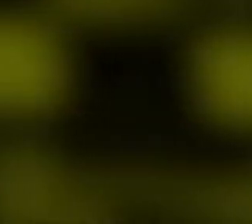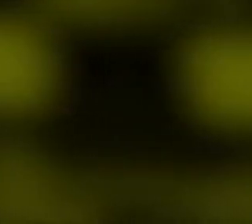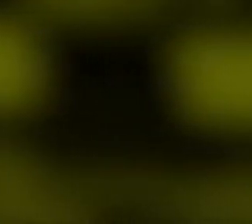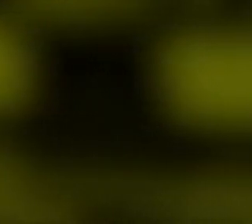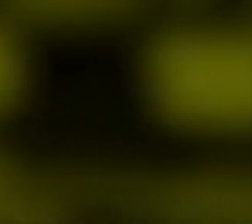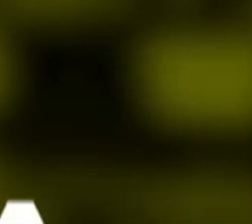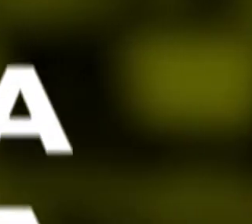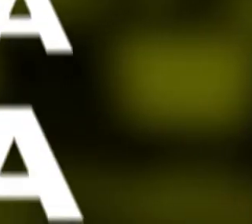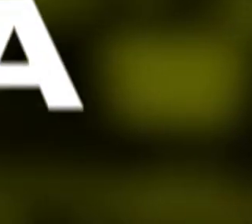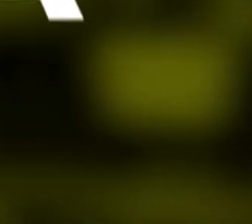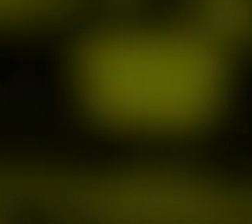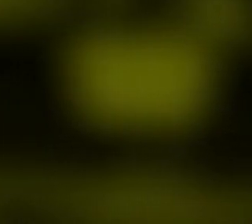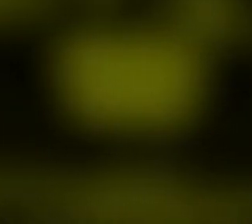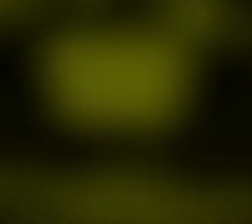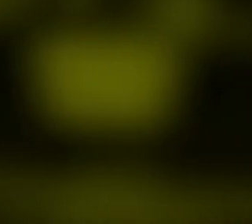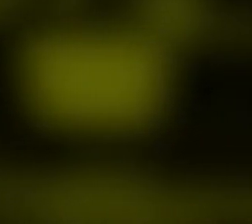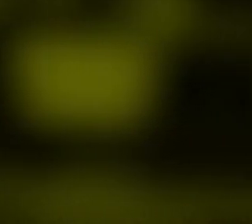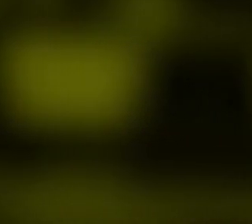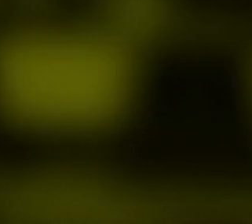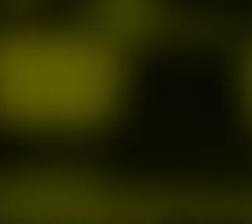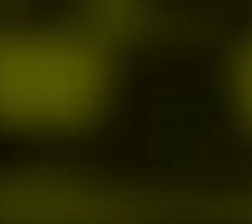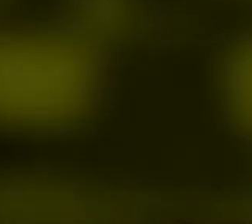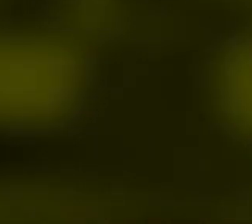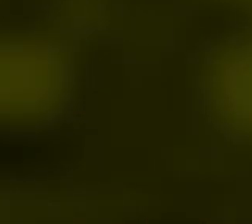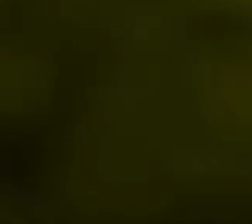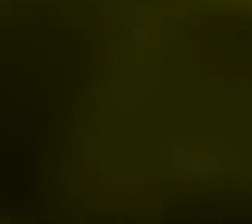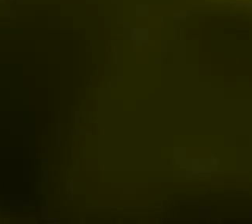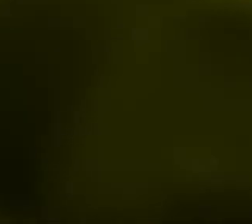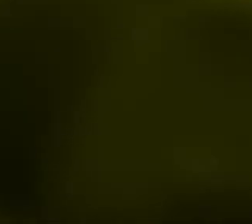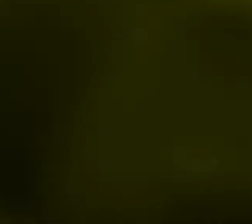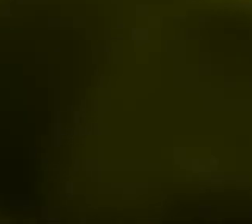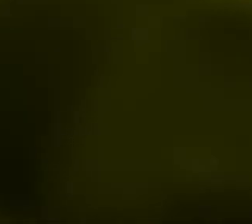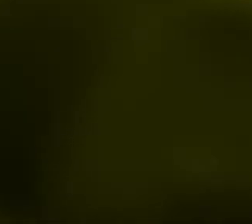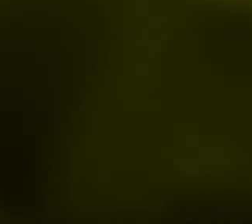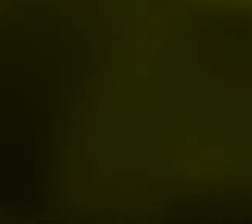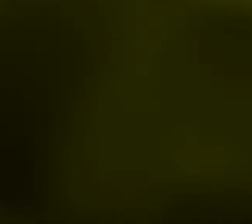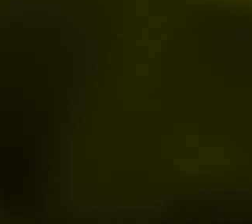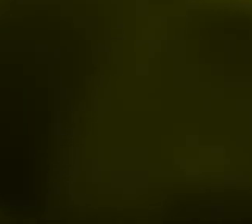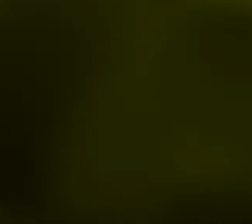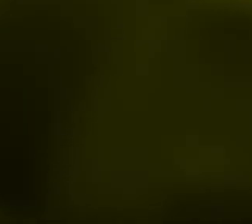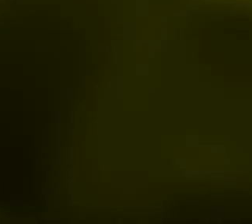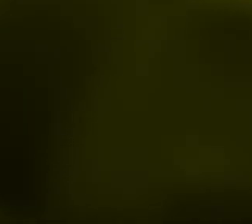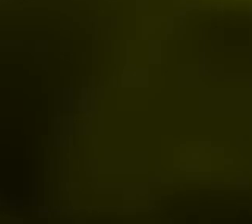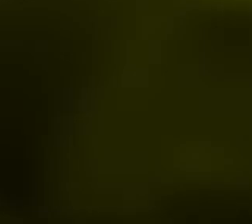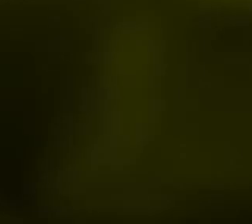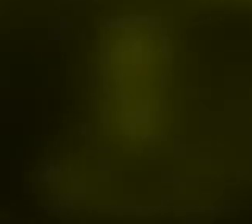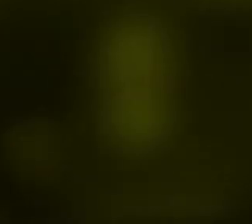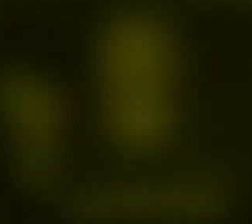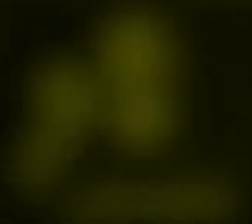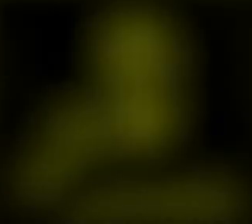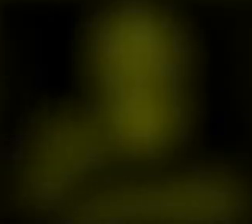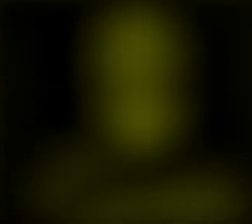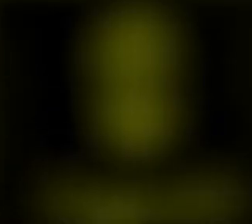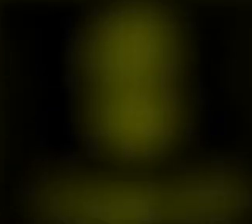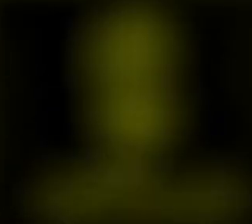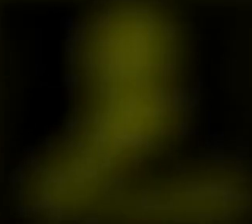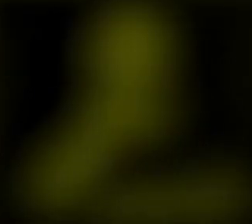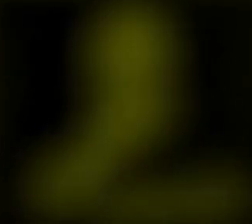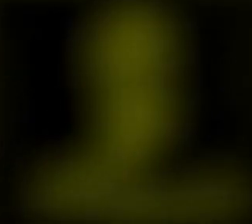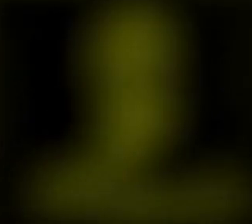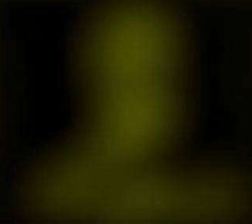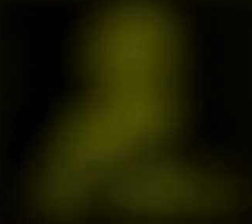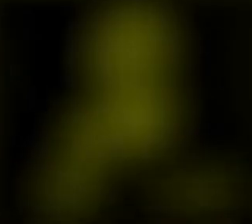O presidente da Comissão de Política Social e Saúde da Câmara Municipal de Campinas convoca audiência pública para o dia 10 de